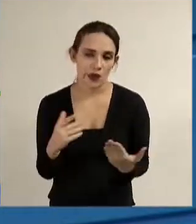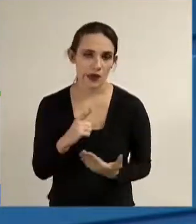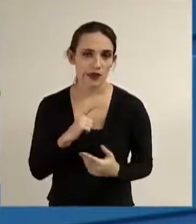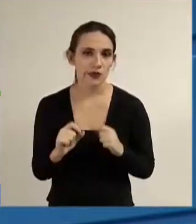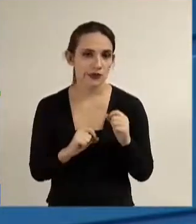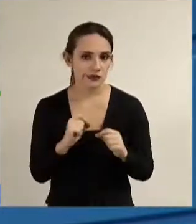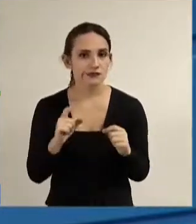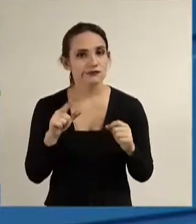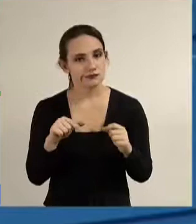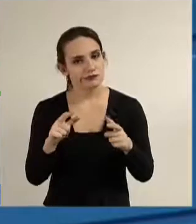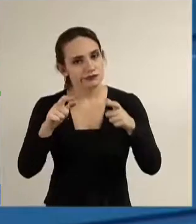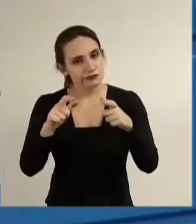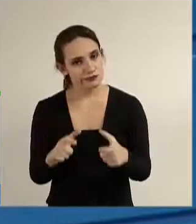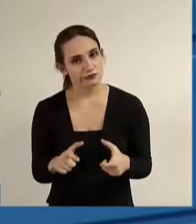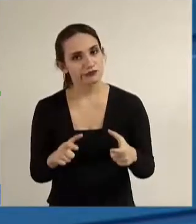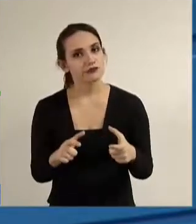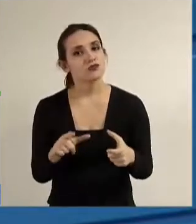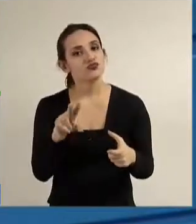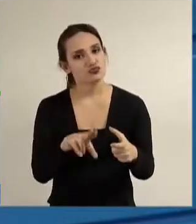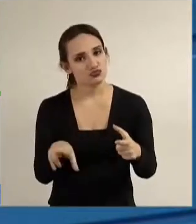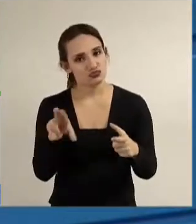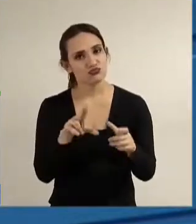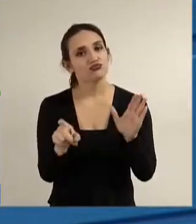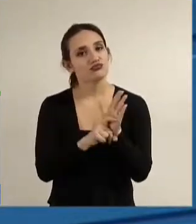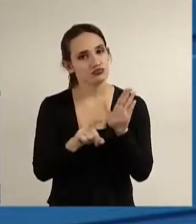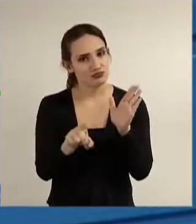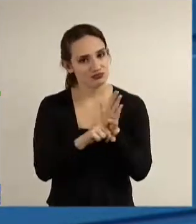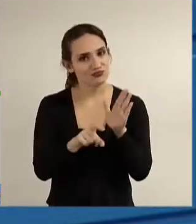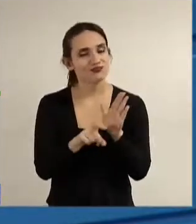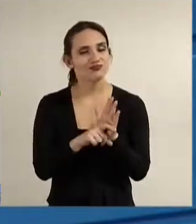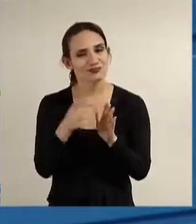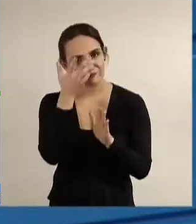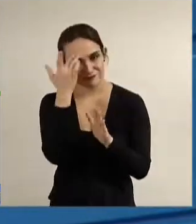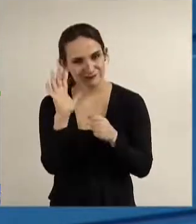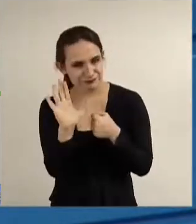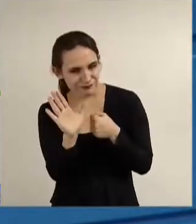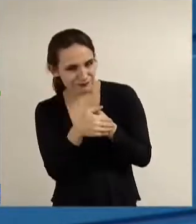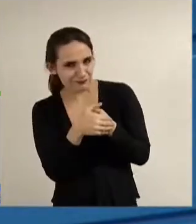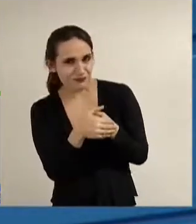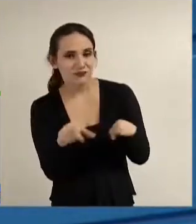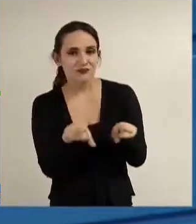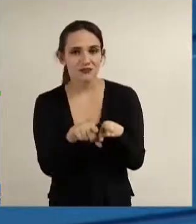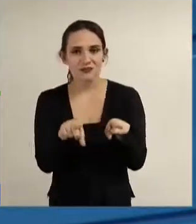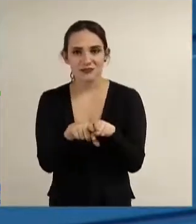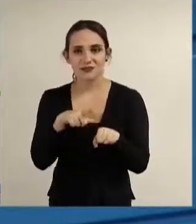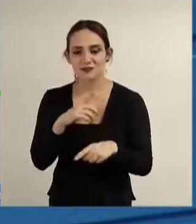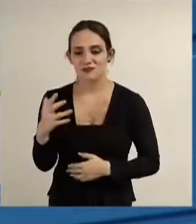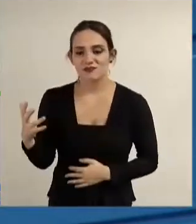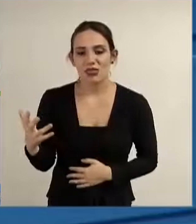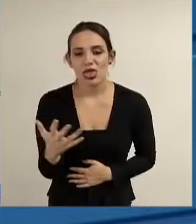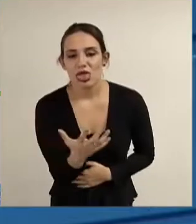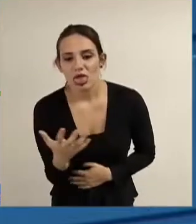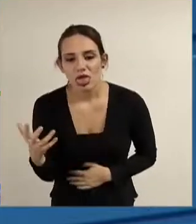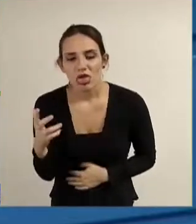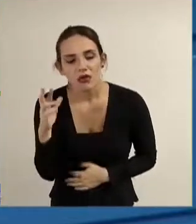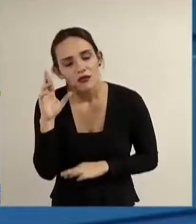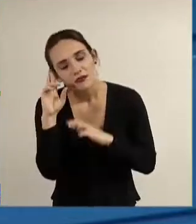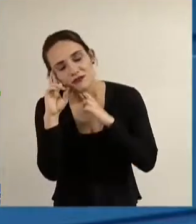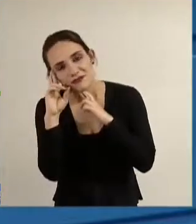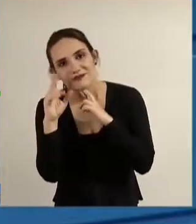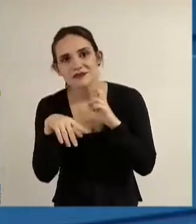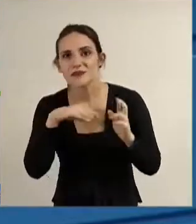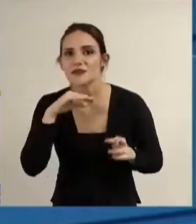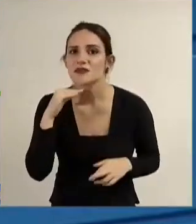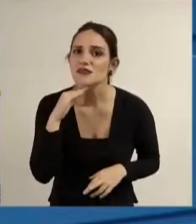transformou-se em local de consumo de entorpecentes e onde dormem pessoas e ali encontra-se numa